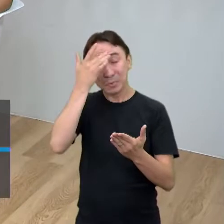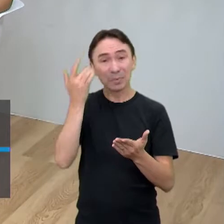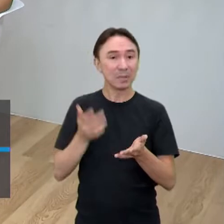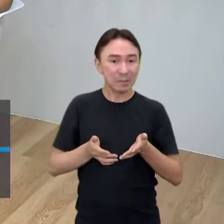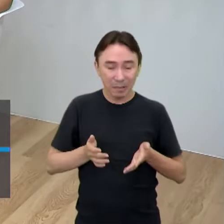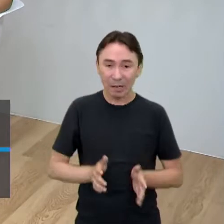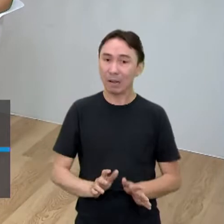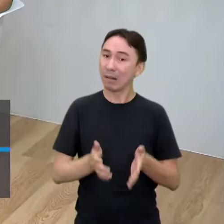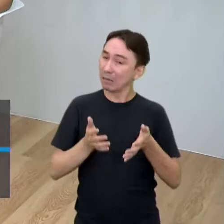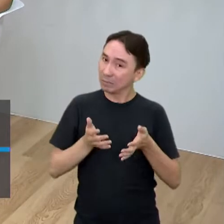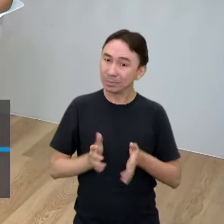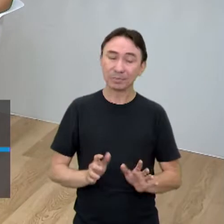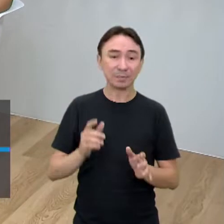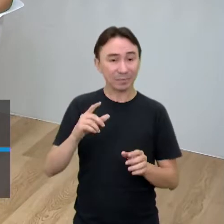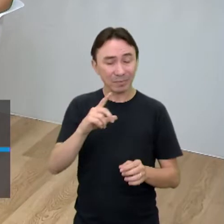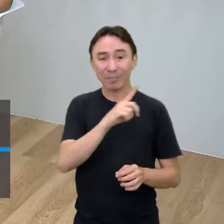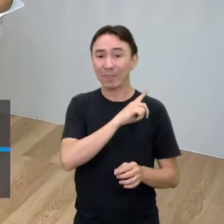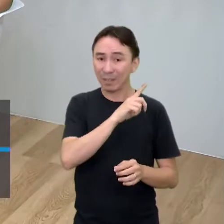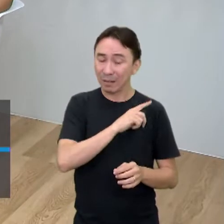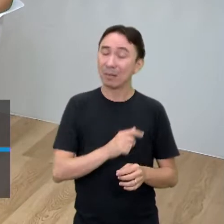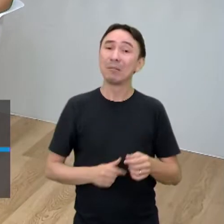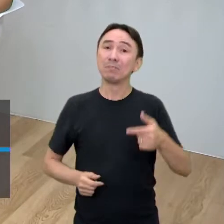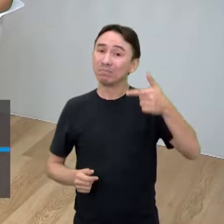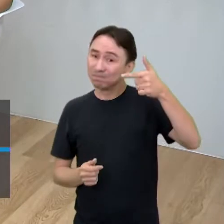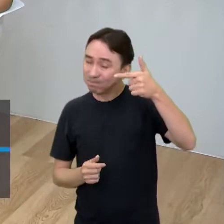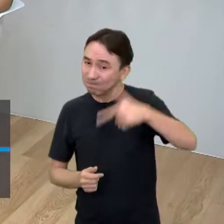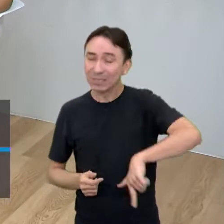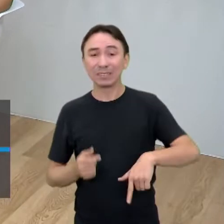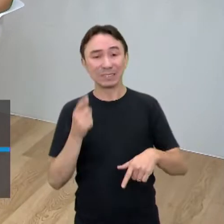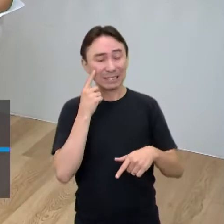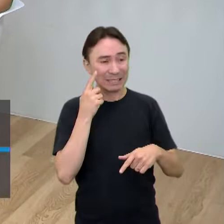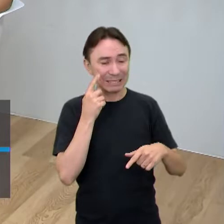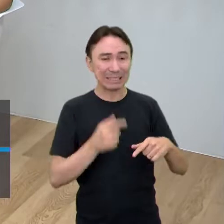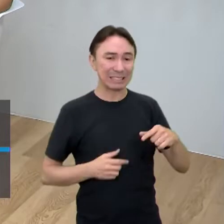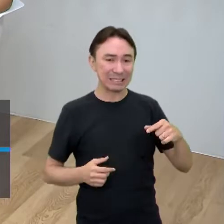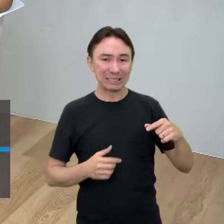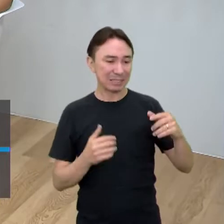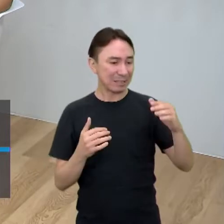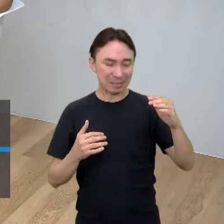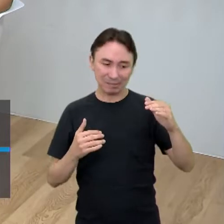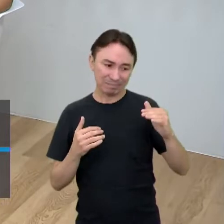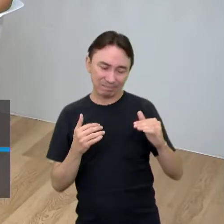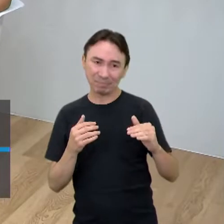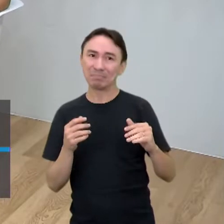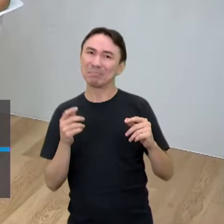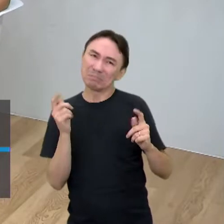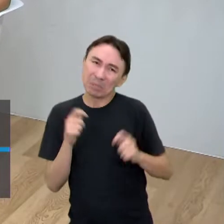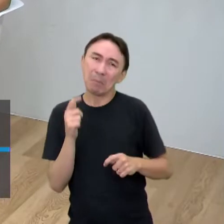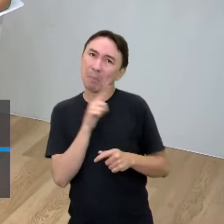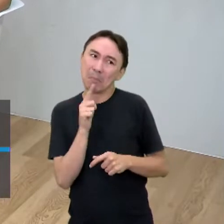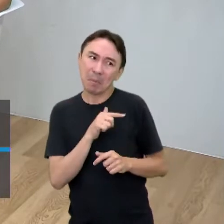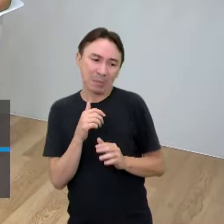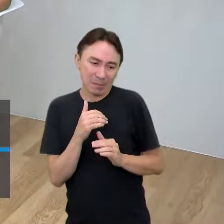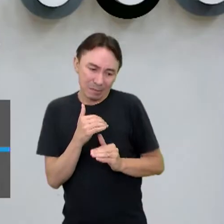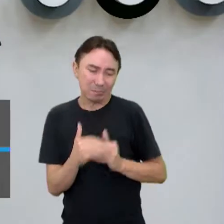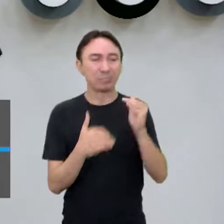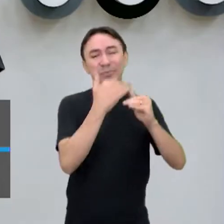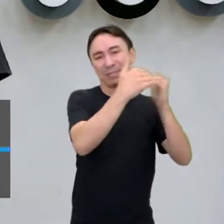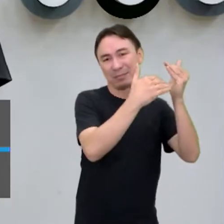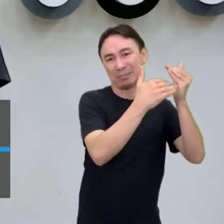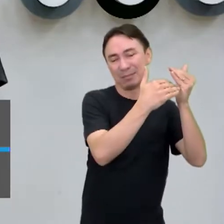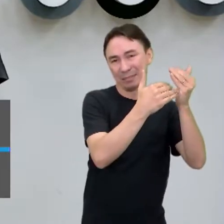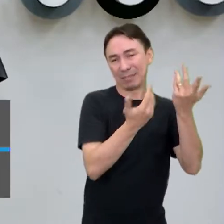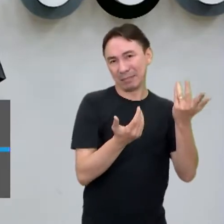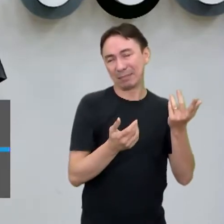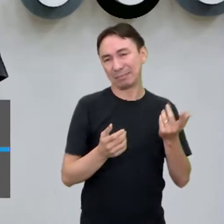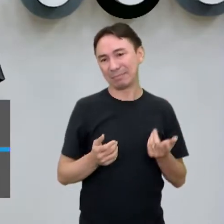condições históricas de fazer essa mobilidade social. Eu atribuo até, não só a